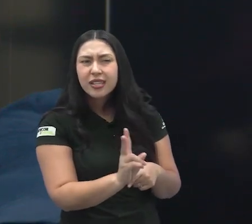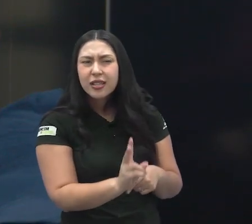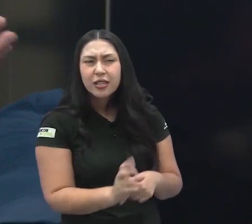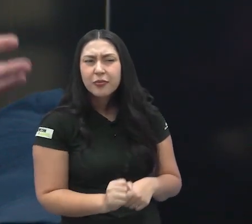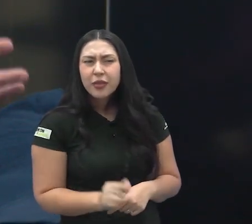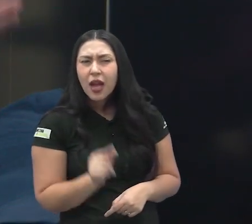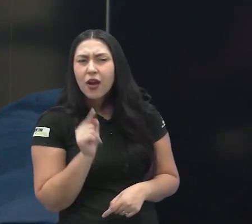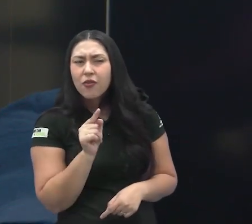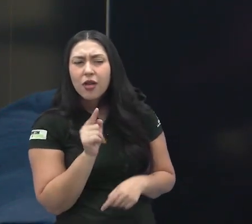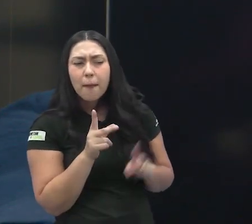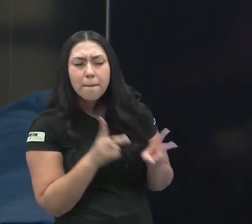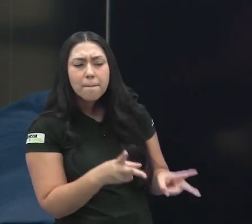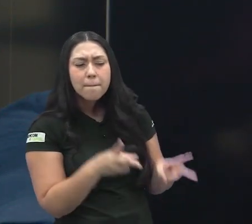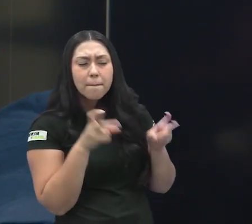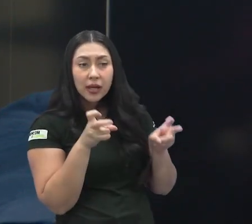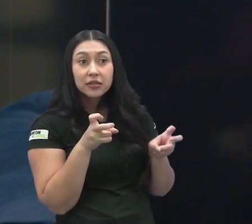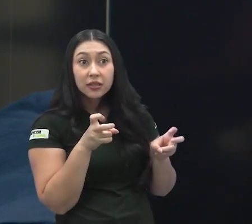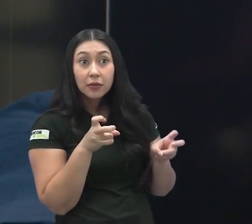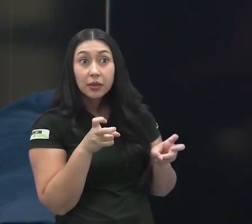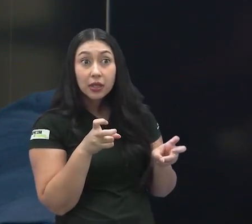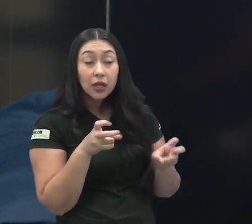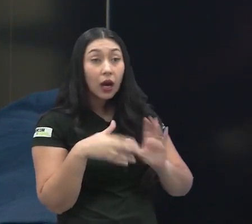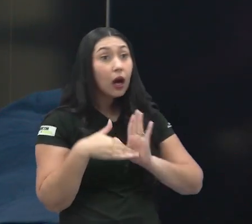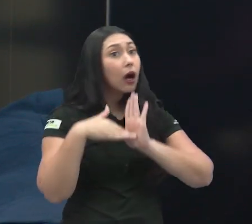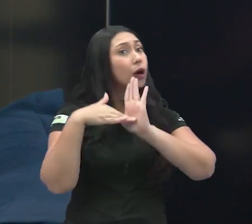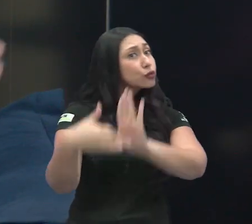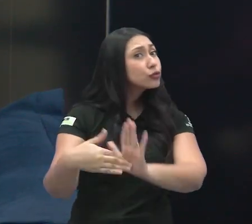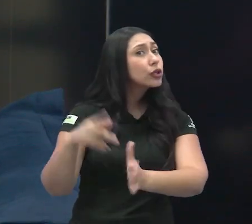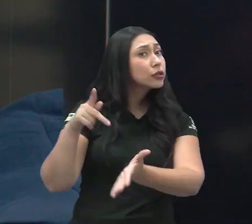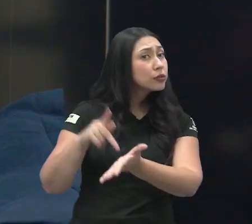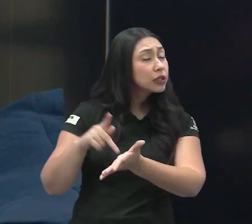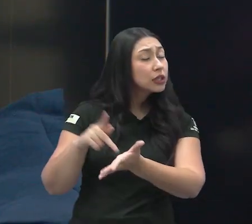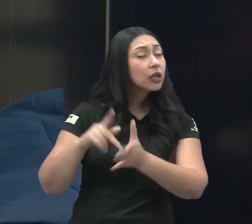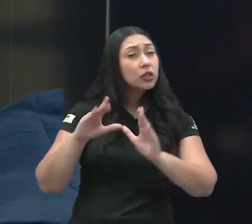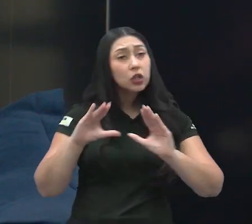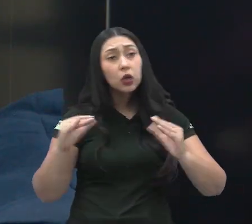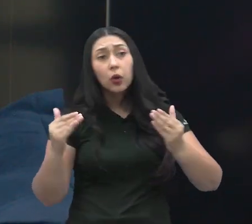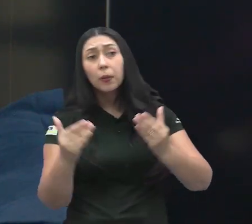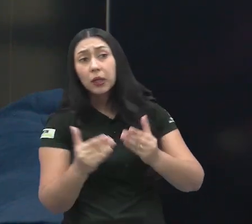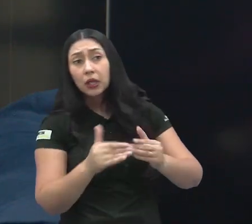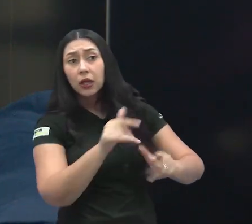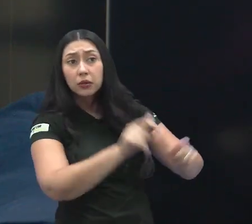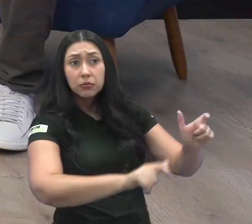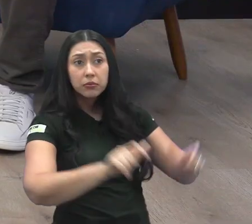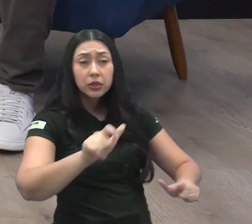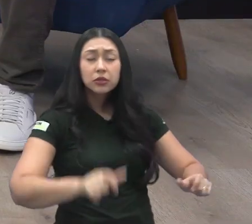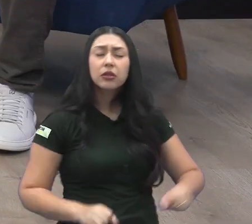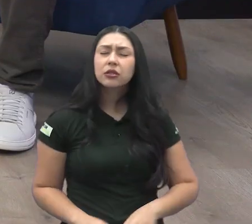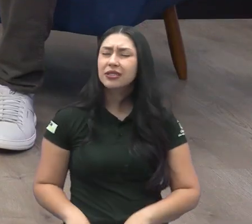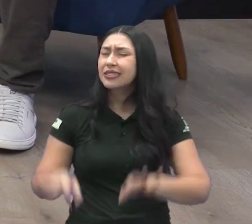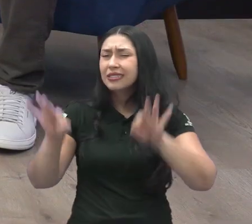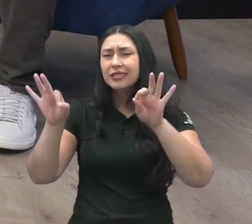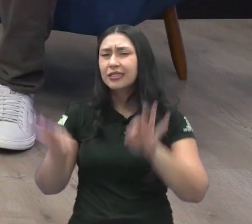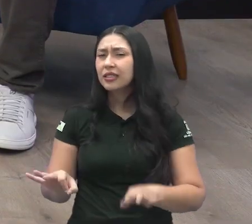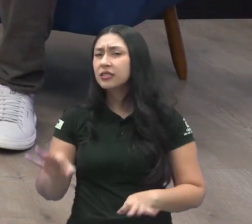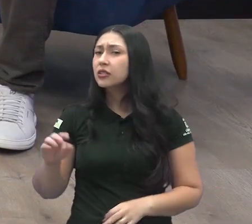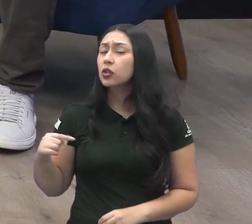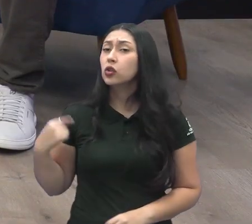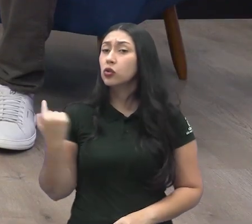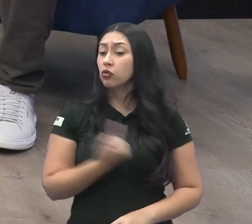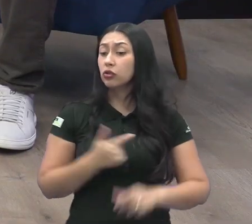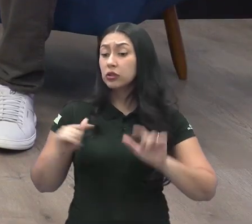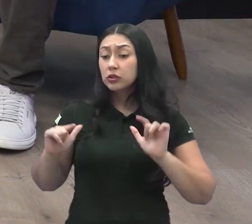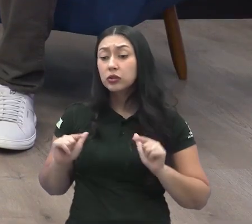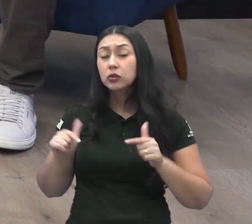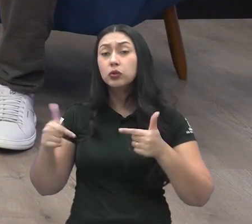senhor nota, a partir da perspectiva do seu mandato, que traz melhorias mesmo nas comunidades, para as pessoas afetadas? Com certeza. As nossas